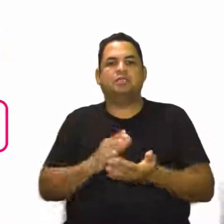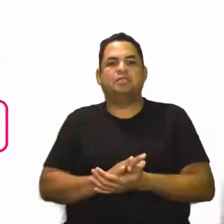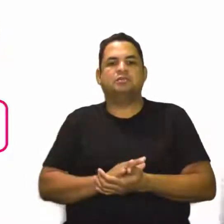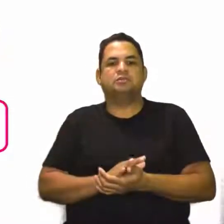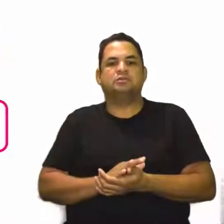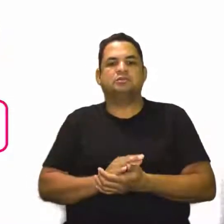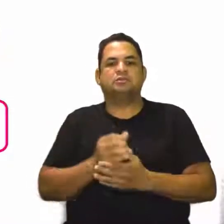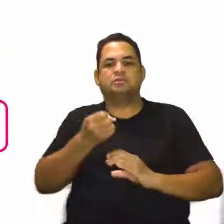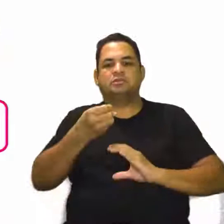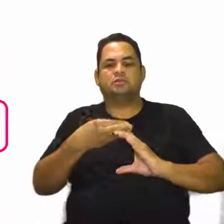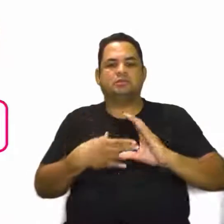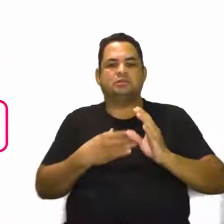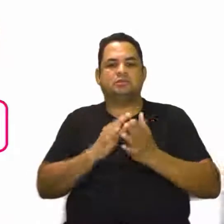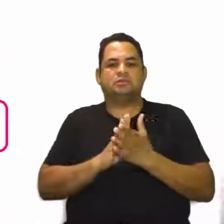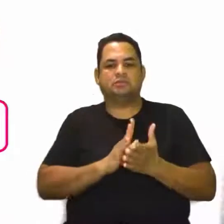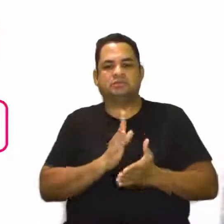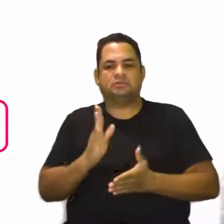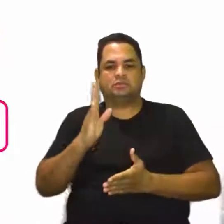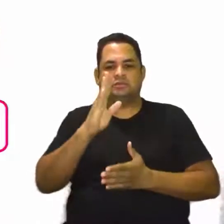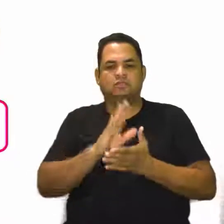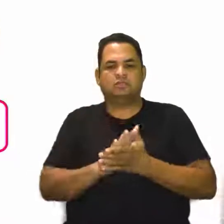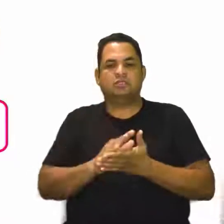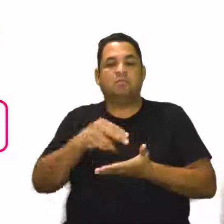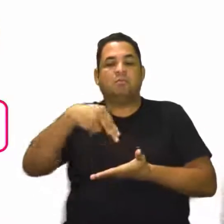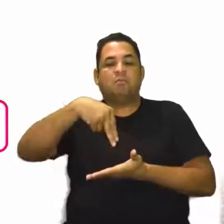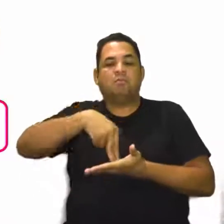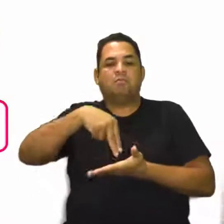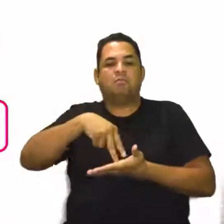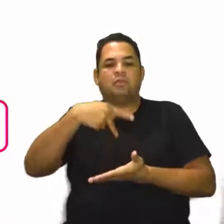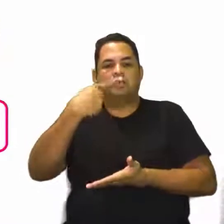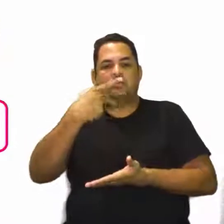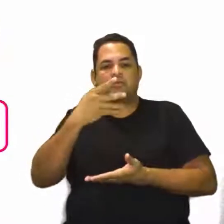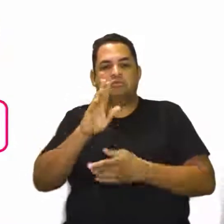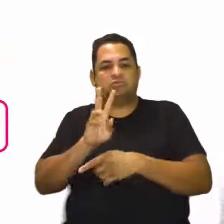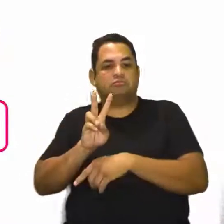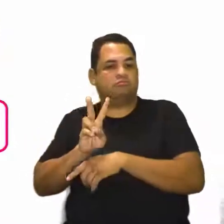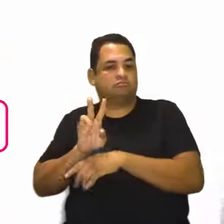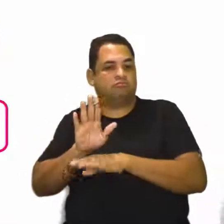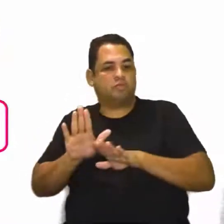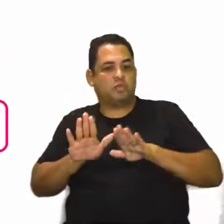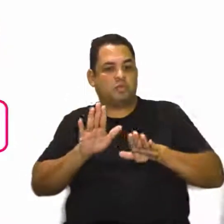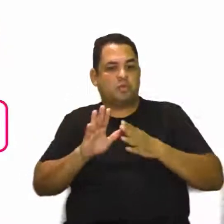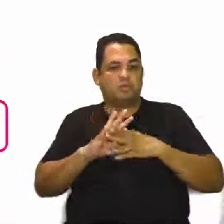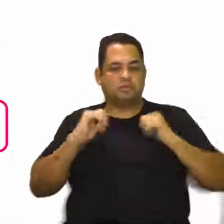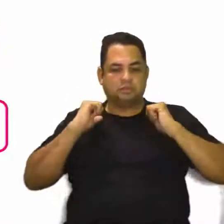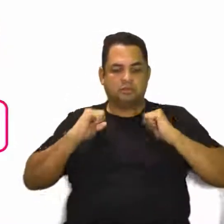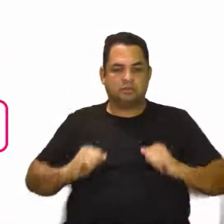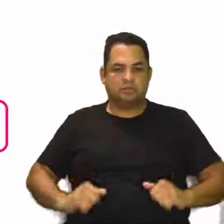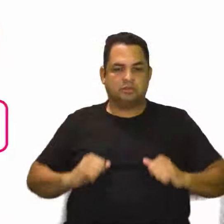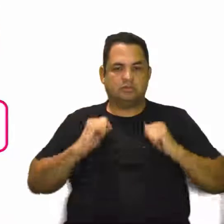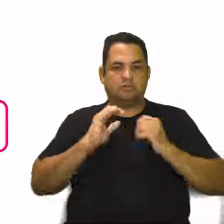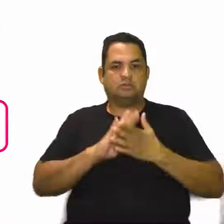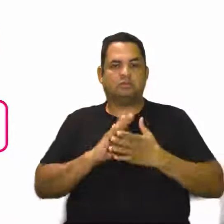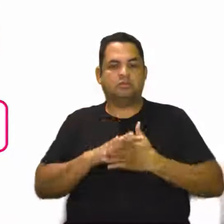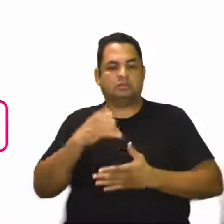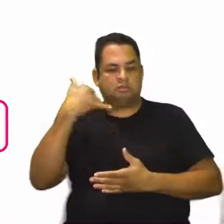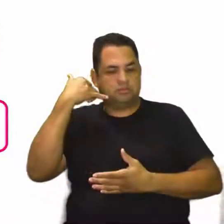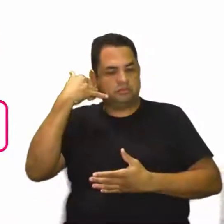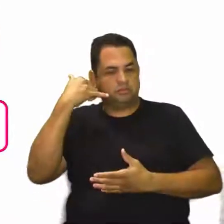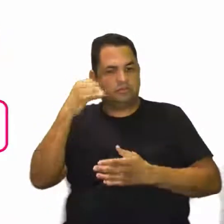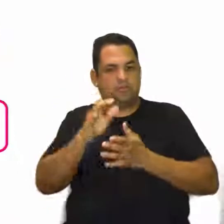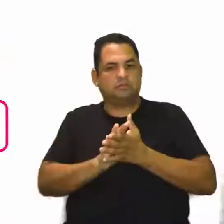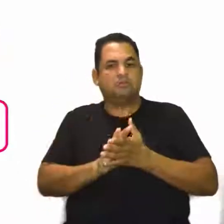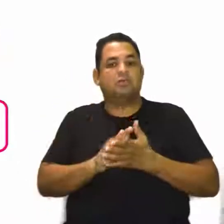gente caracterizou bem esses desvios posturais. Falamos dos cuidados em relação à mochila, em relação ao celular